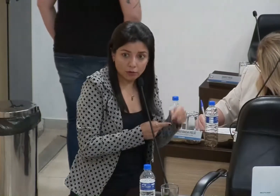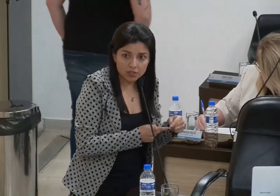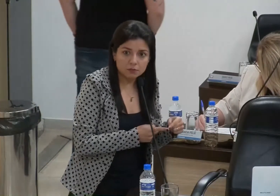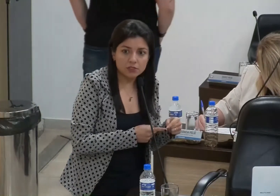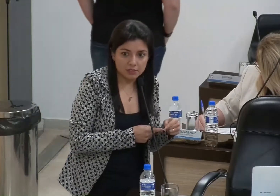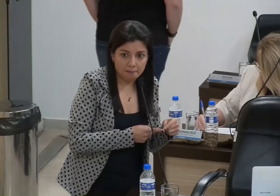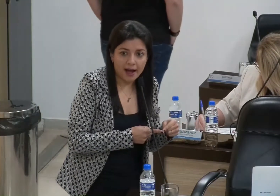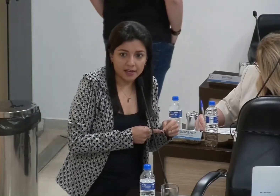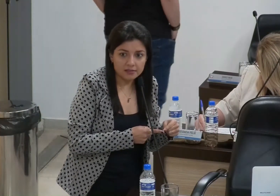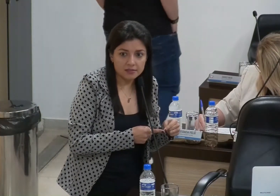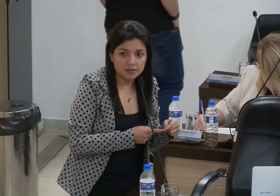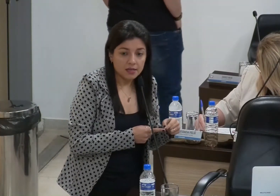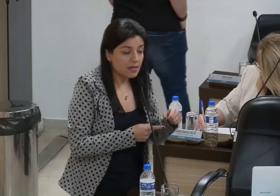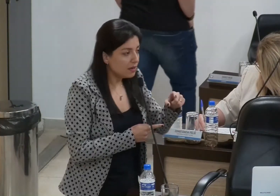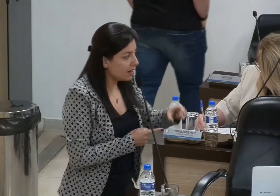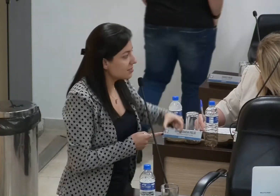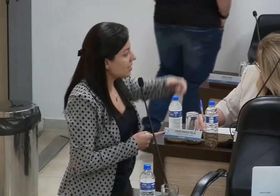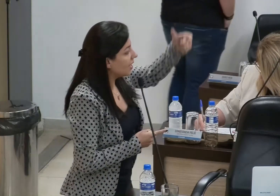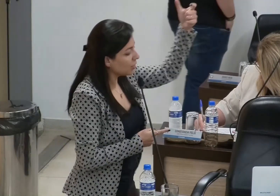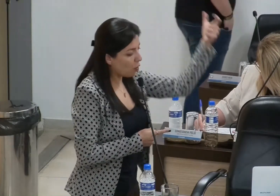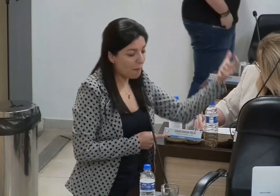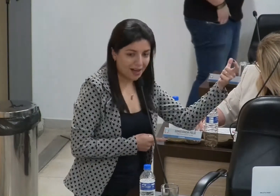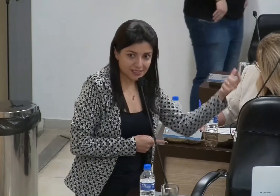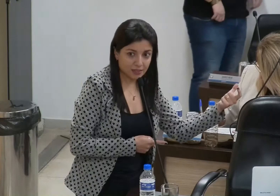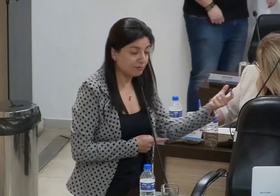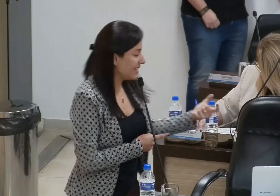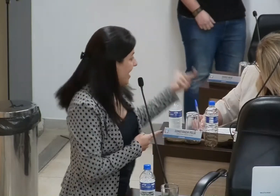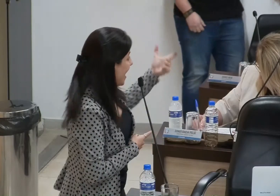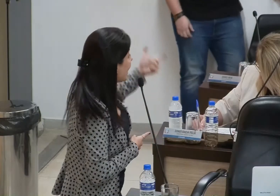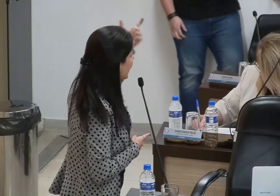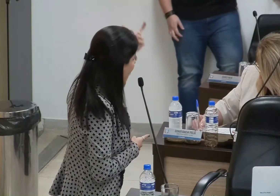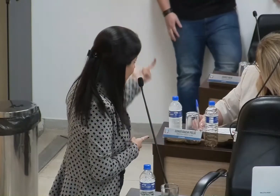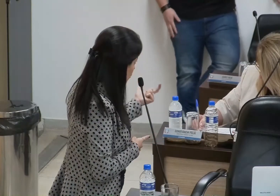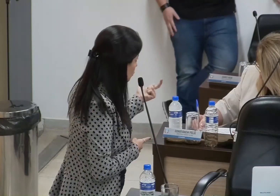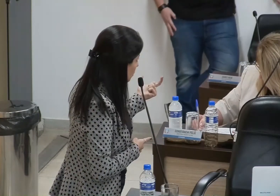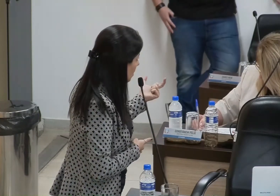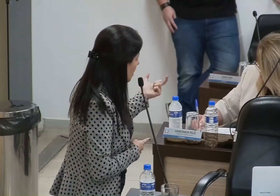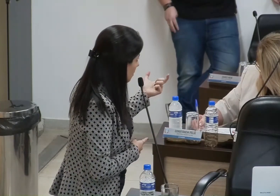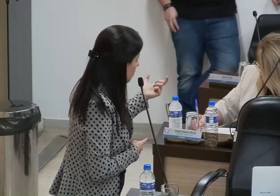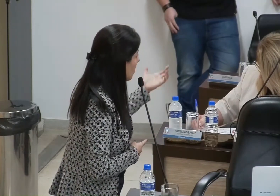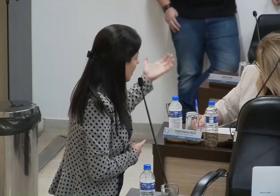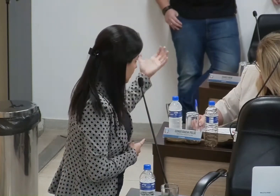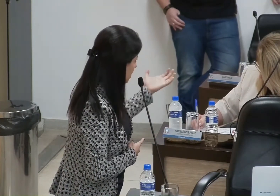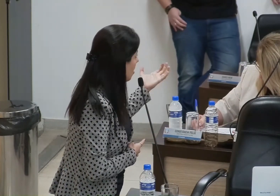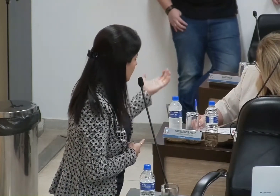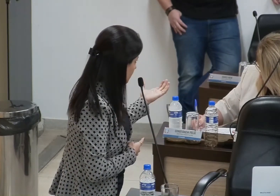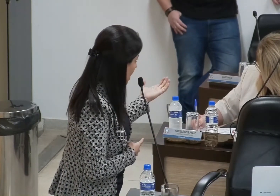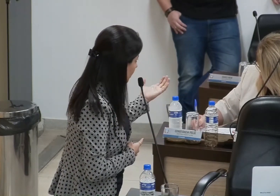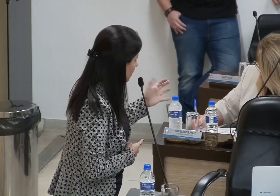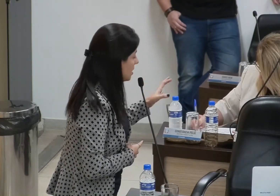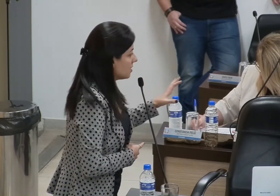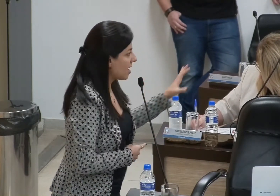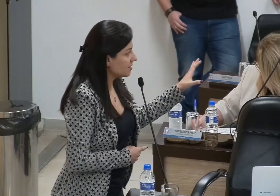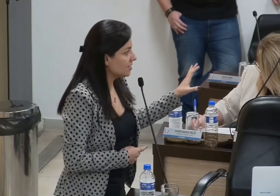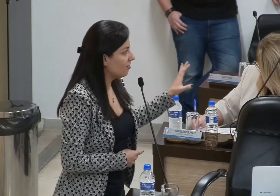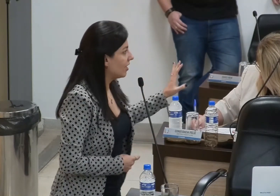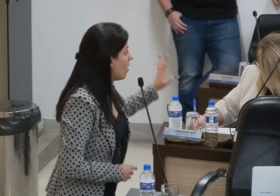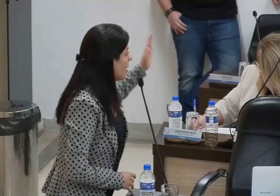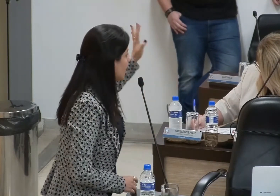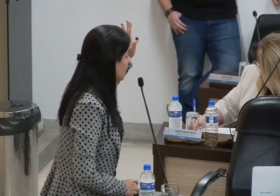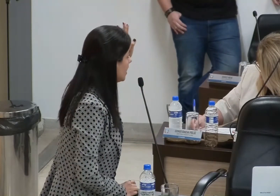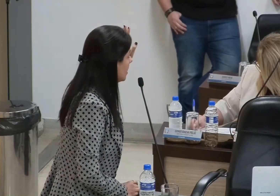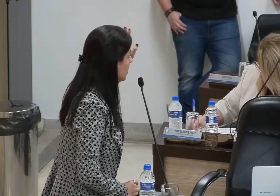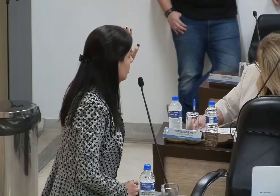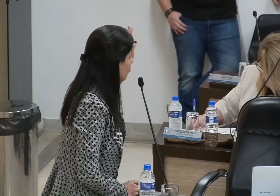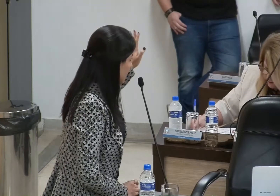procuradores municipais ingressarem com uma ação de regresso com relação ao estado que é assim é